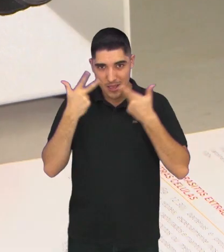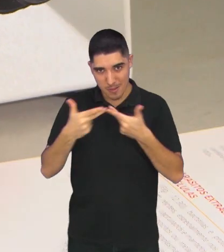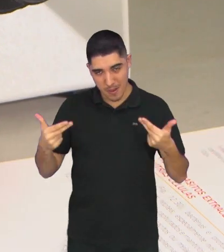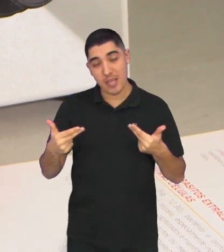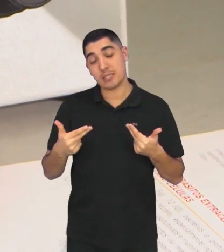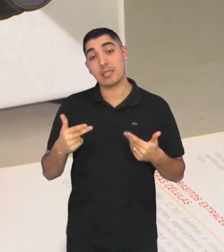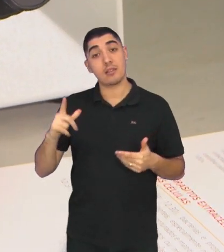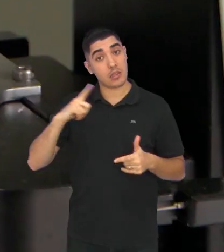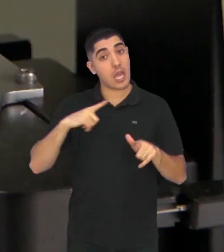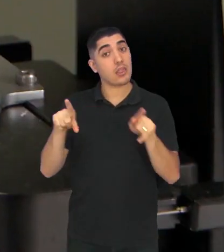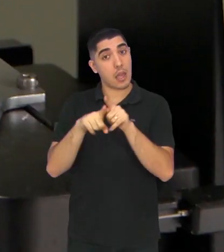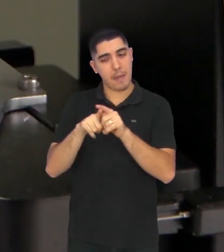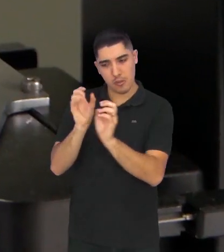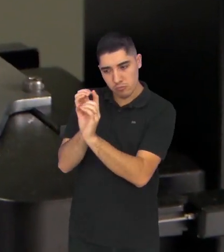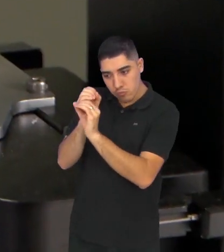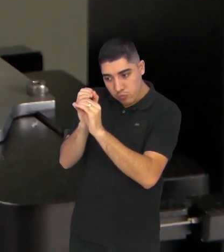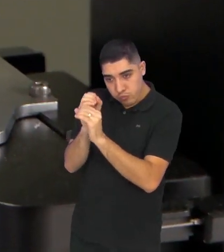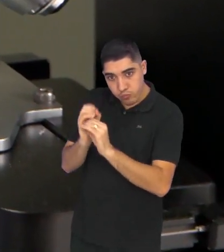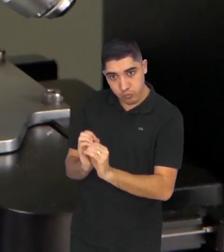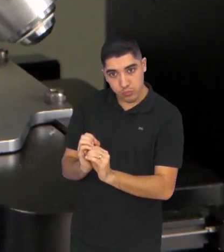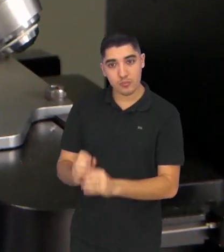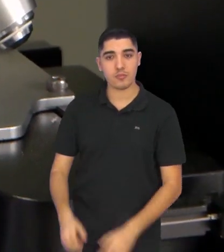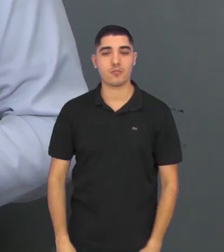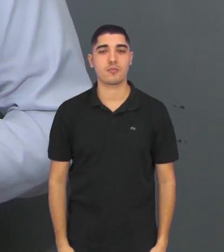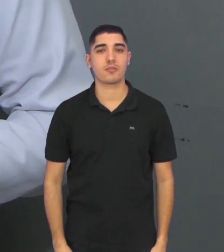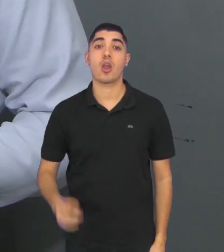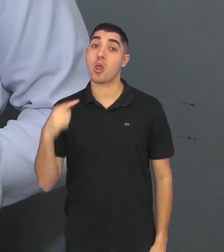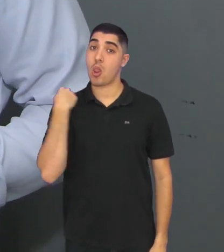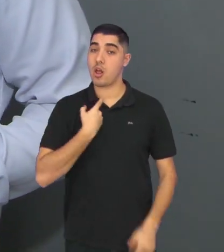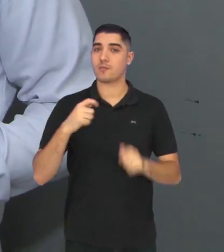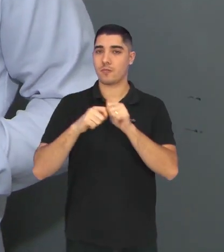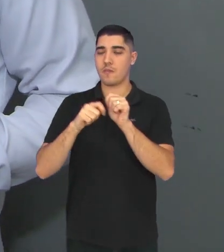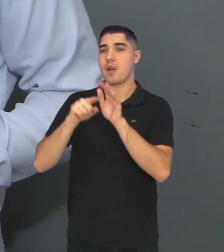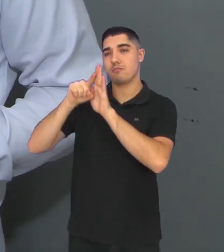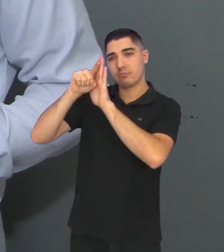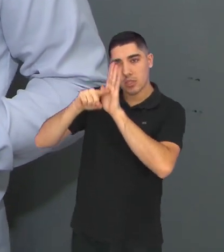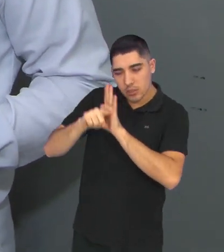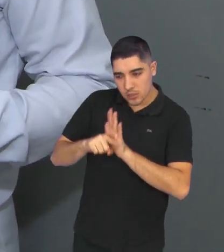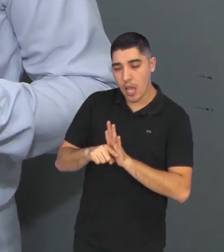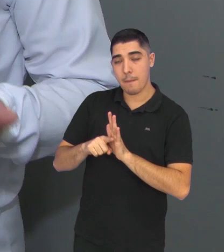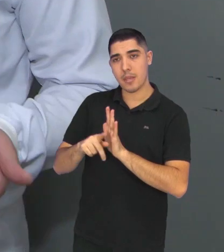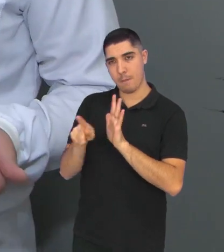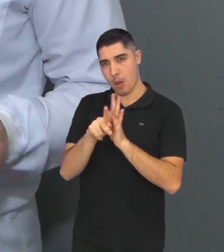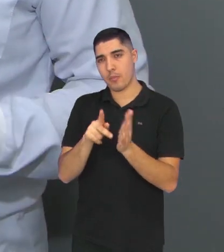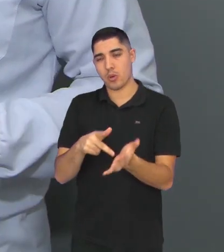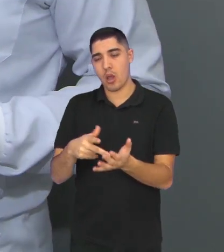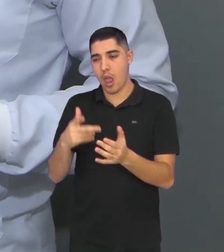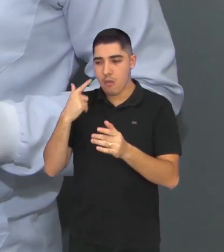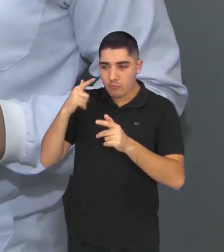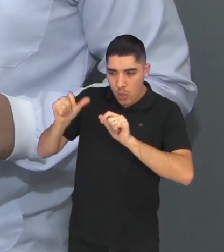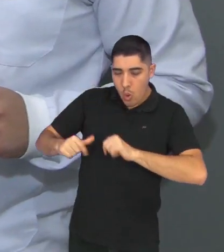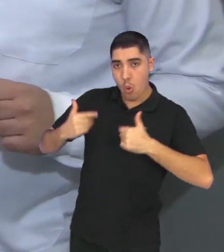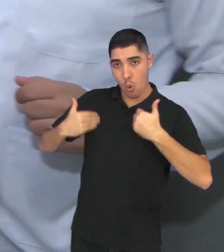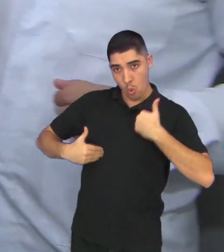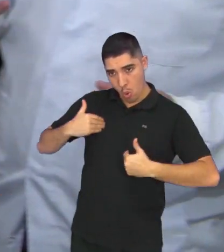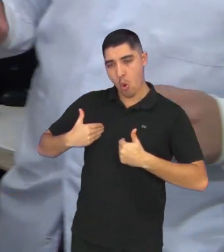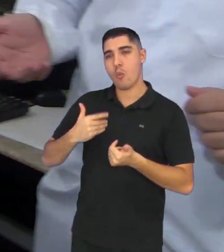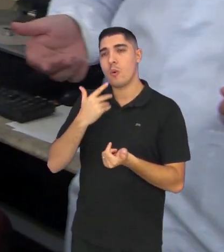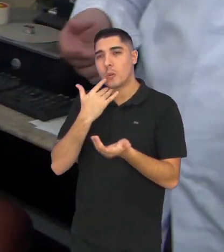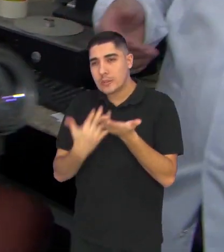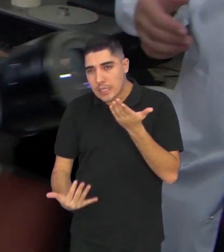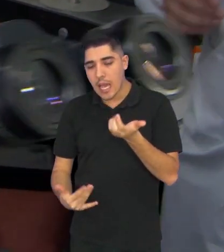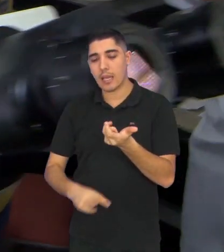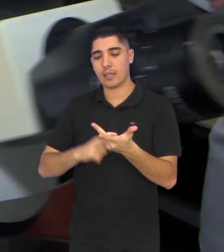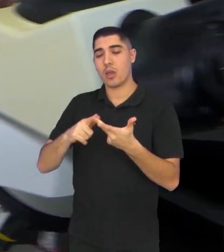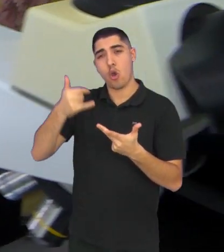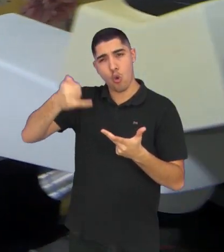Univap conta ainda com um laboratório. Nós realizamos exames hematológicos, exames de sangue, exames de